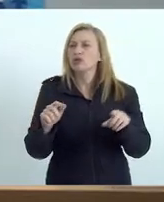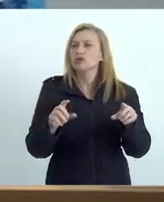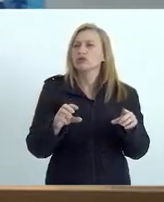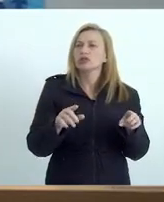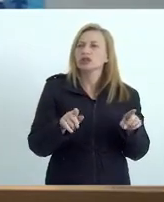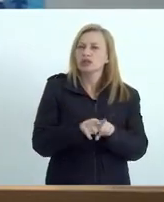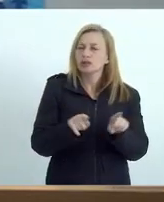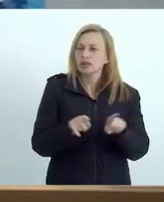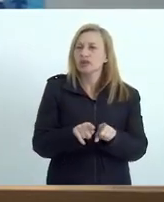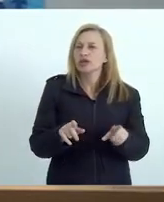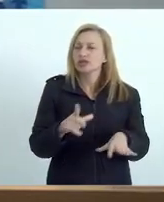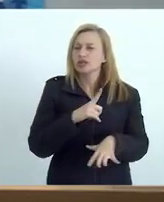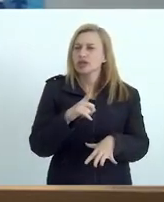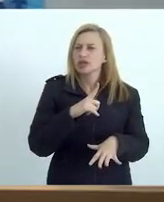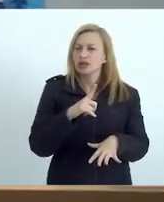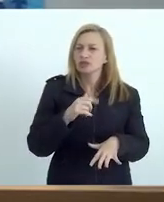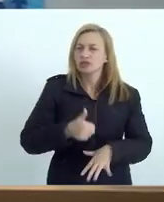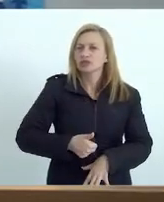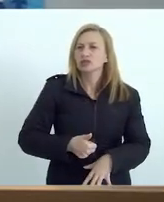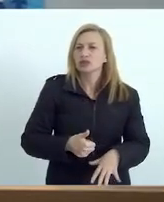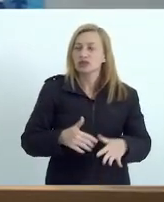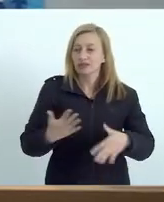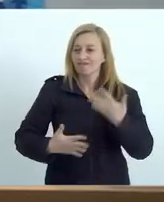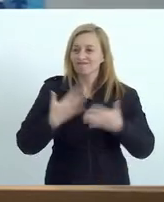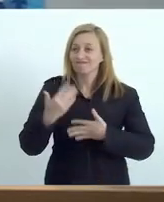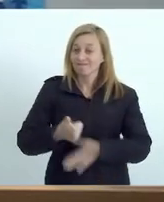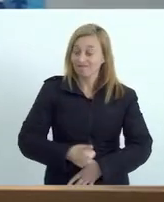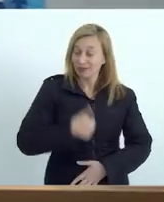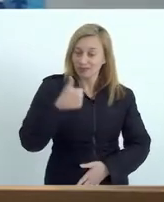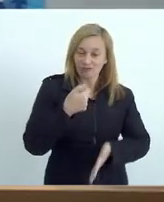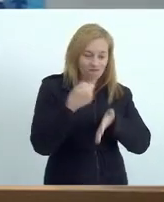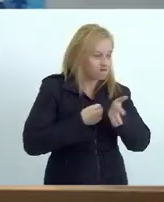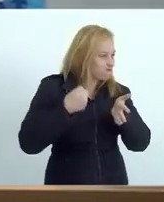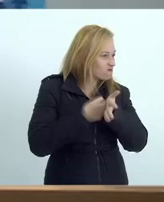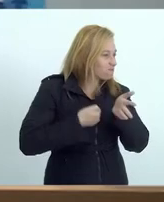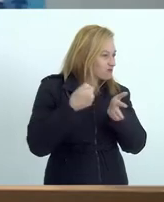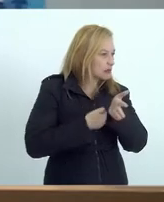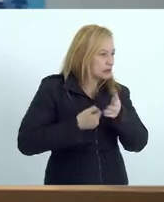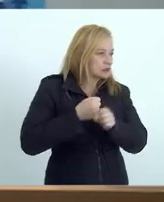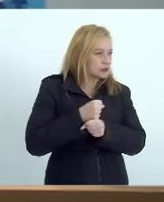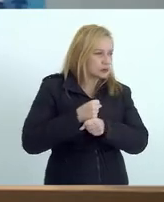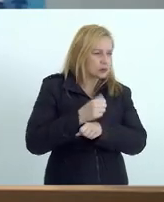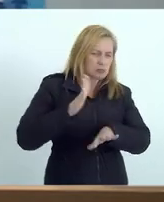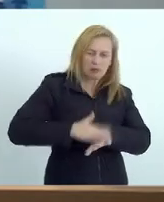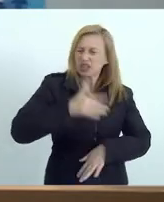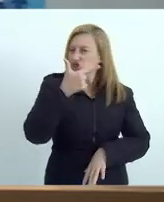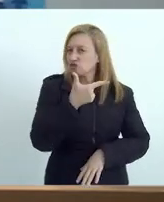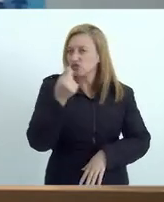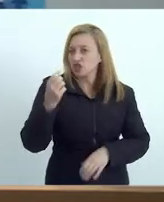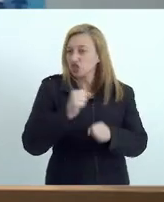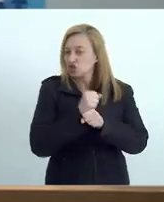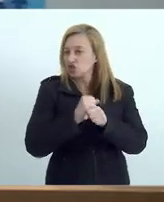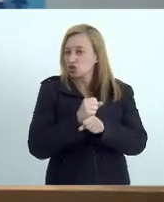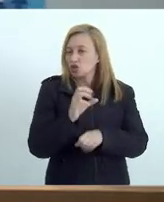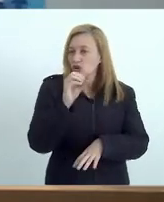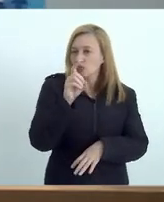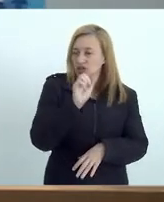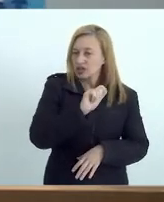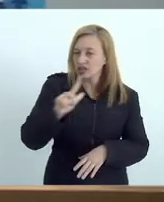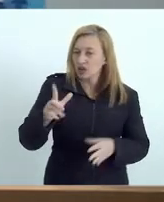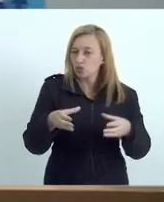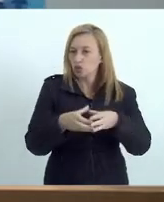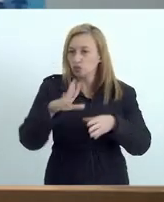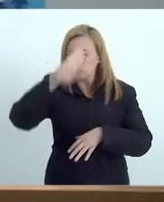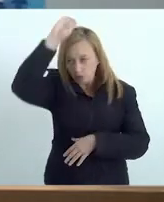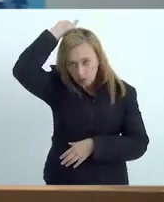também um privilégio pela primeira vez Isso é uma luta de jamais de mais de 20 anos que os oficiais do Corpo